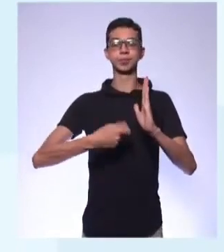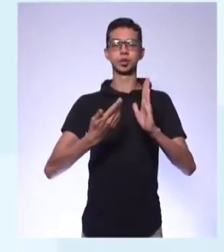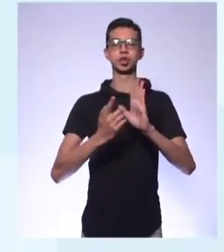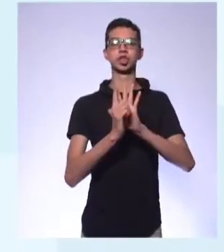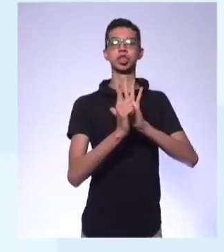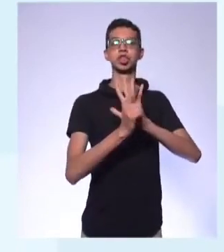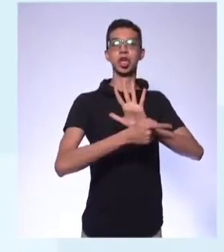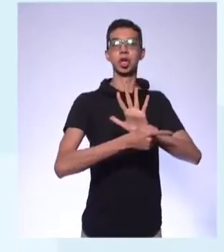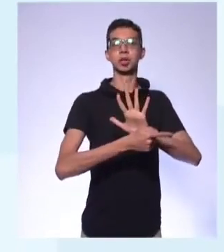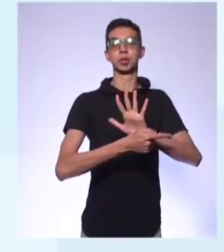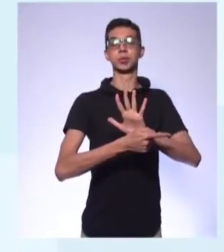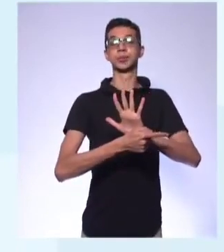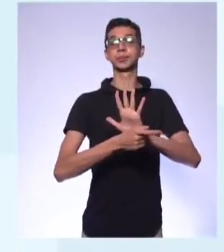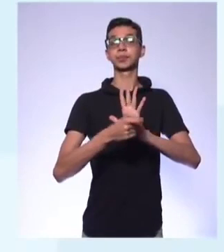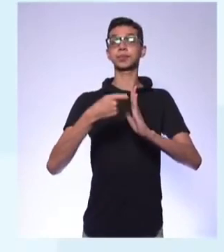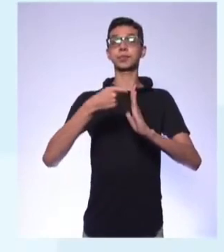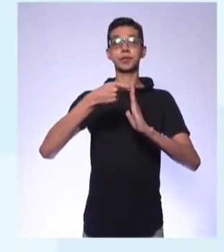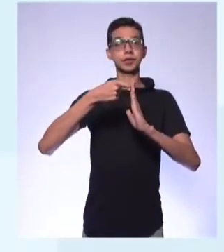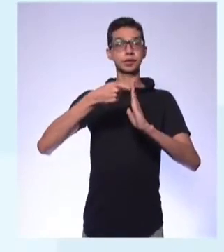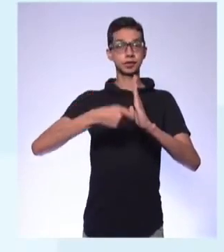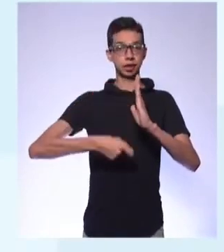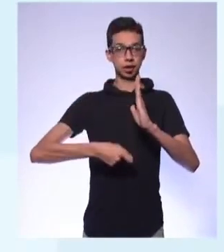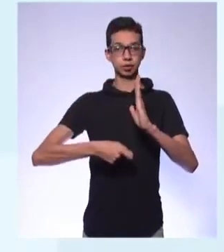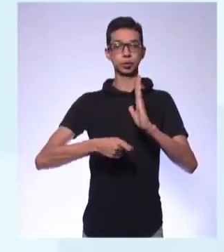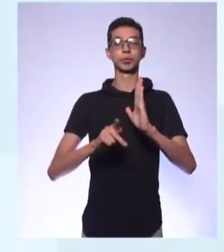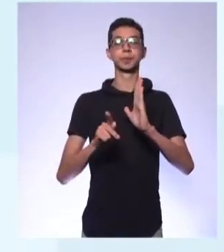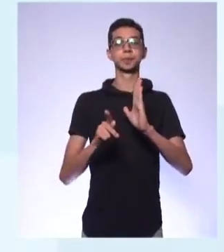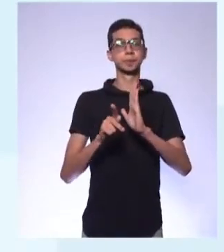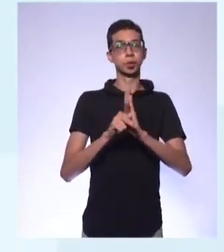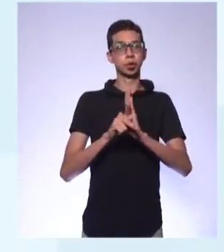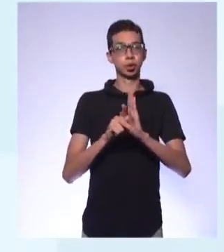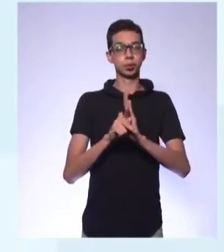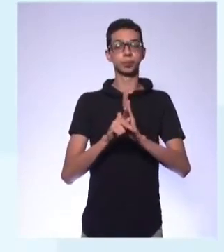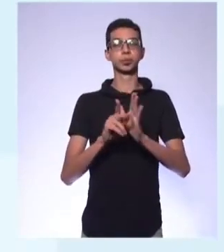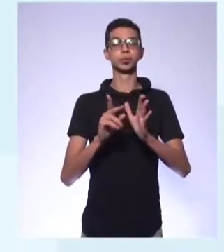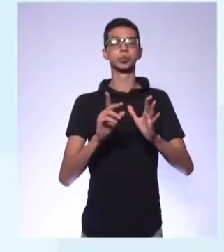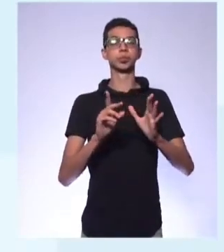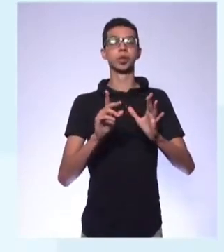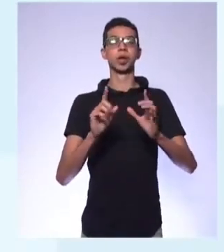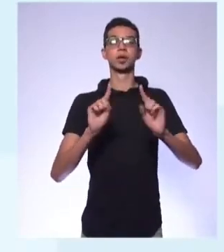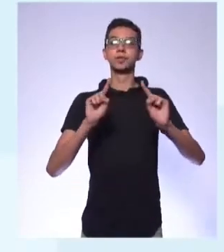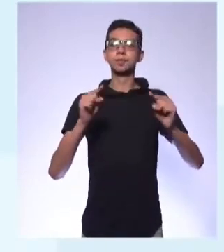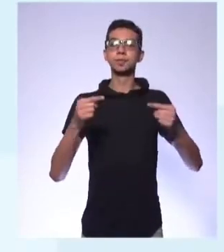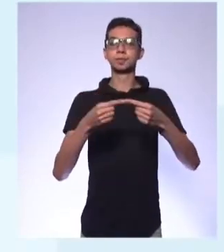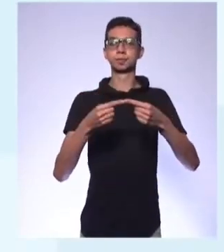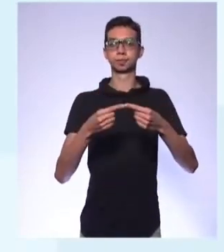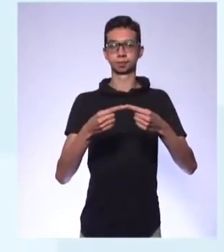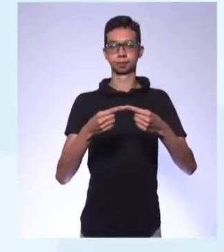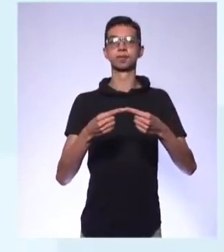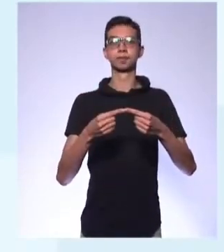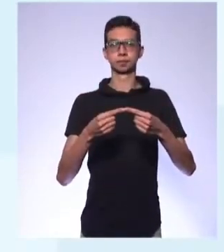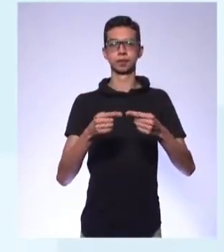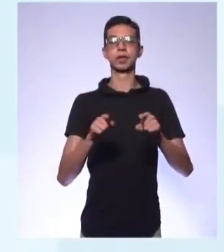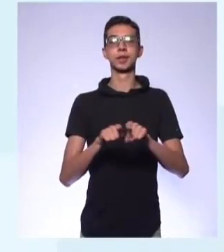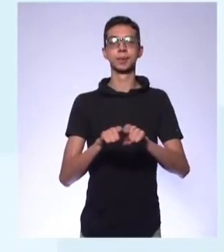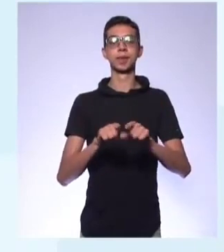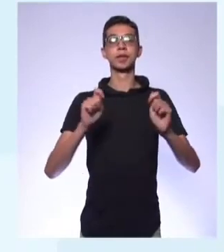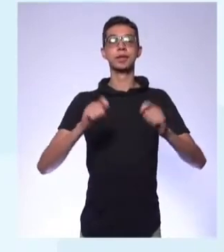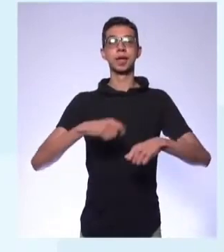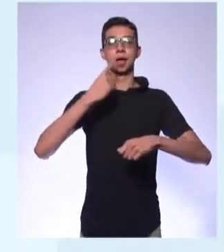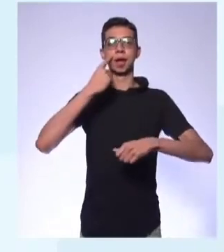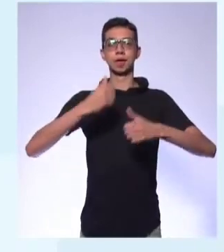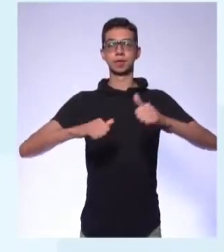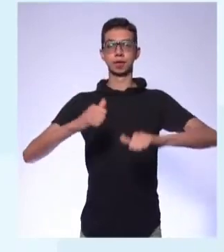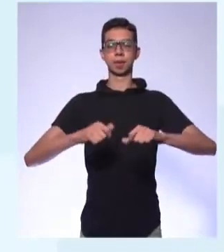gênero específico, um texto que tem um formato específico e tem essa função de avaliar um produto artístico.